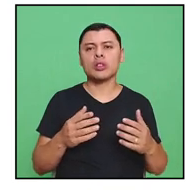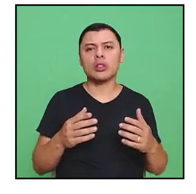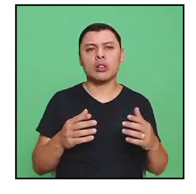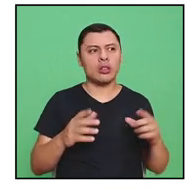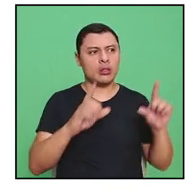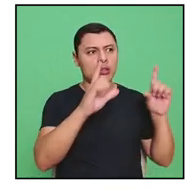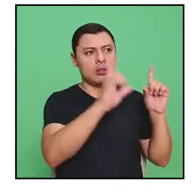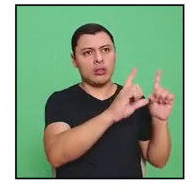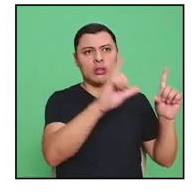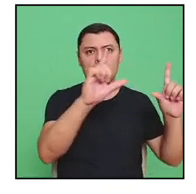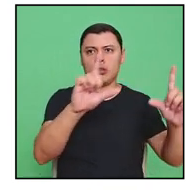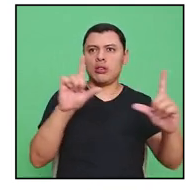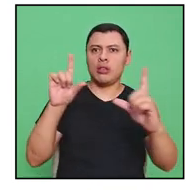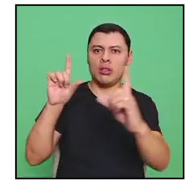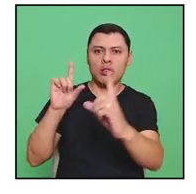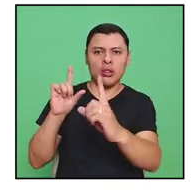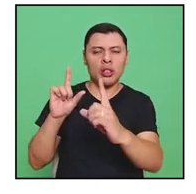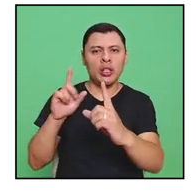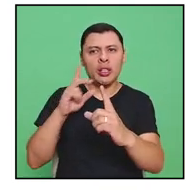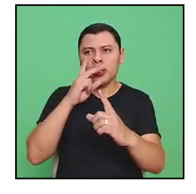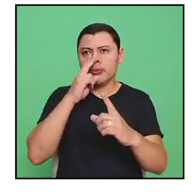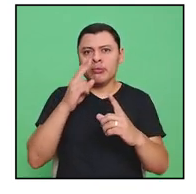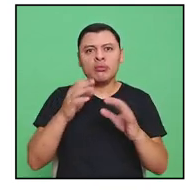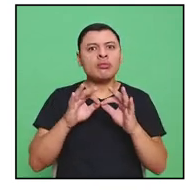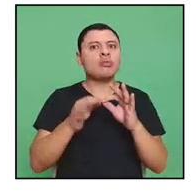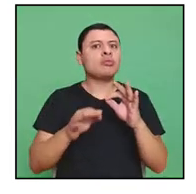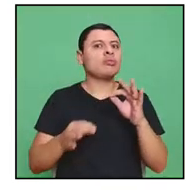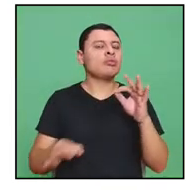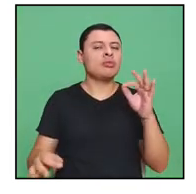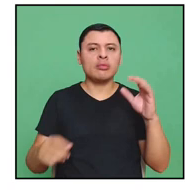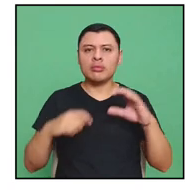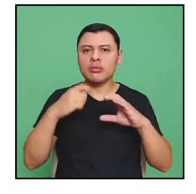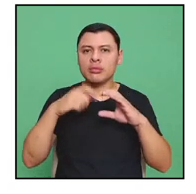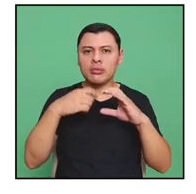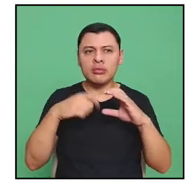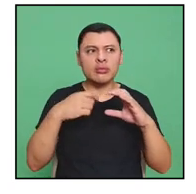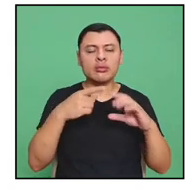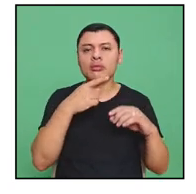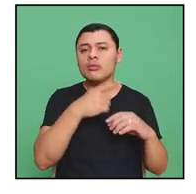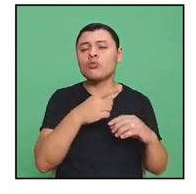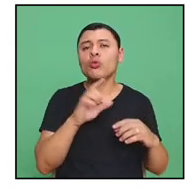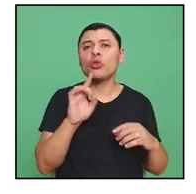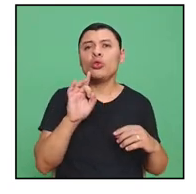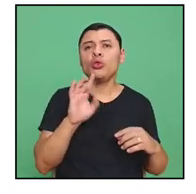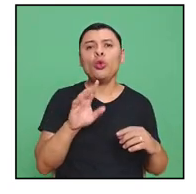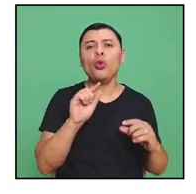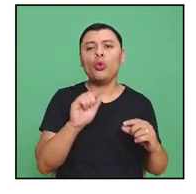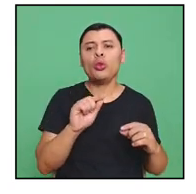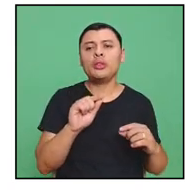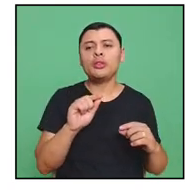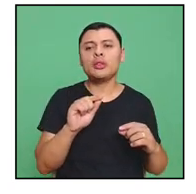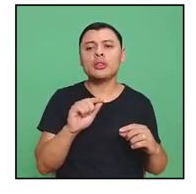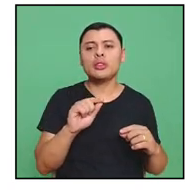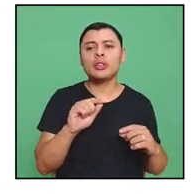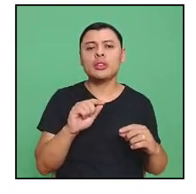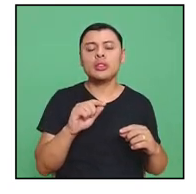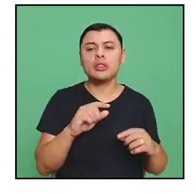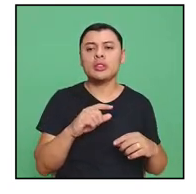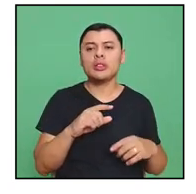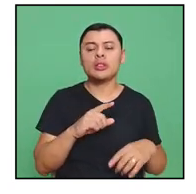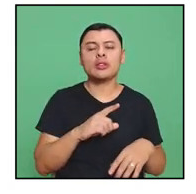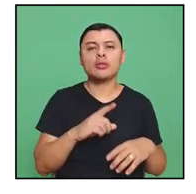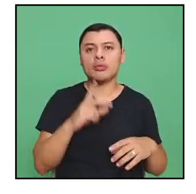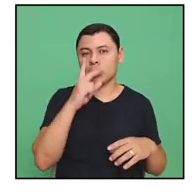desses significantes meio lulos, né, que se colocam ali, que seria esse vídeo que basicamente ele é muito tempo sobre